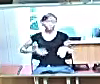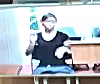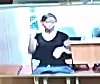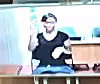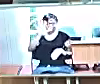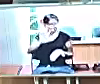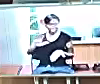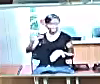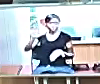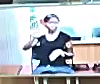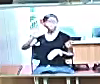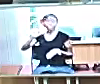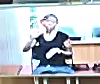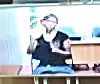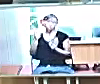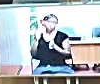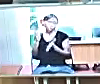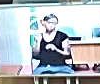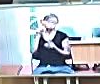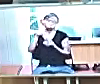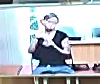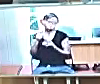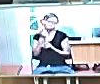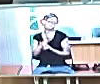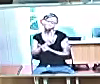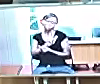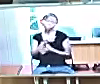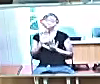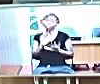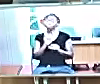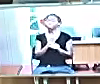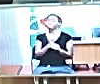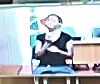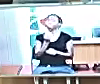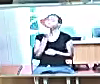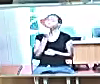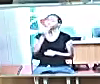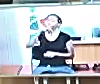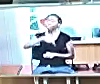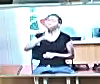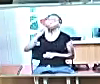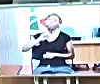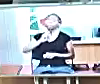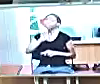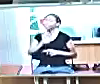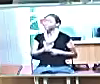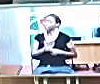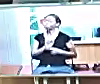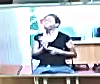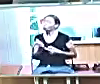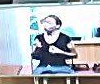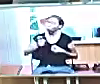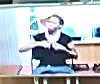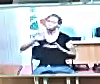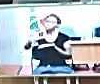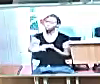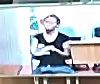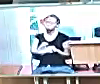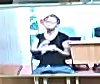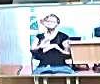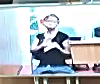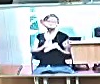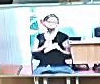federal foi atingido então esperamos que o estado é volte né a receber os recursos a que tem